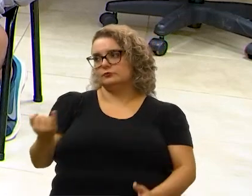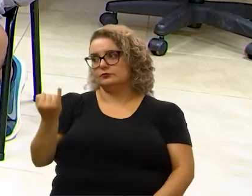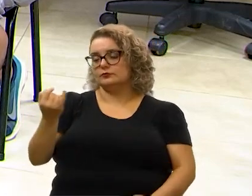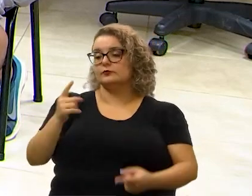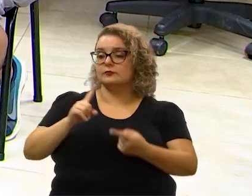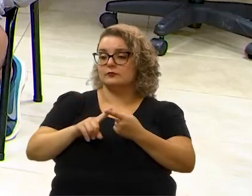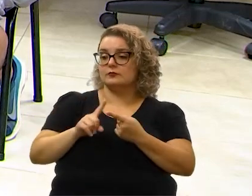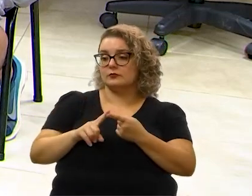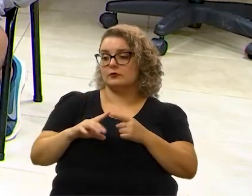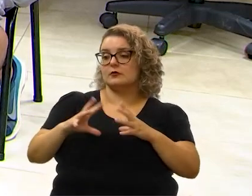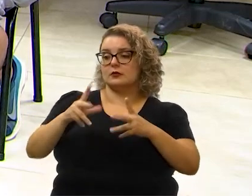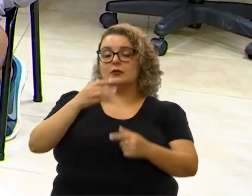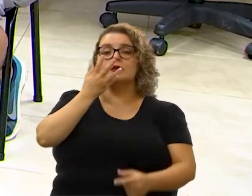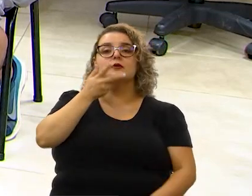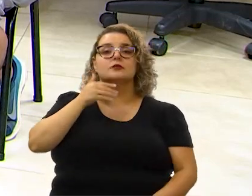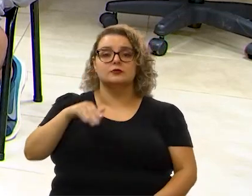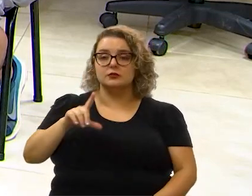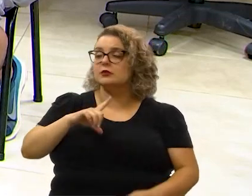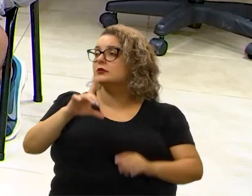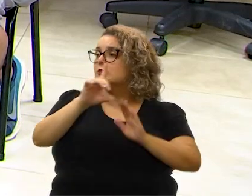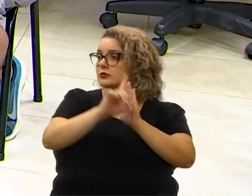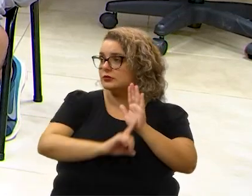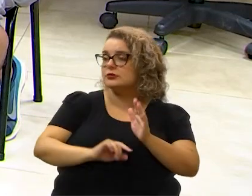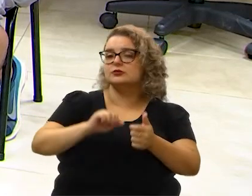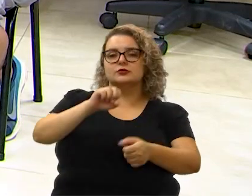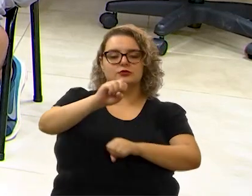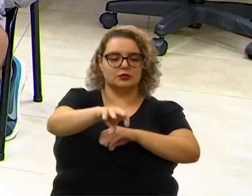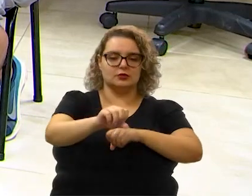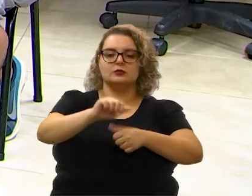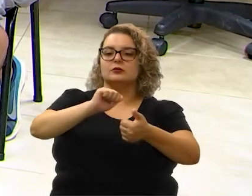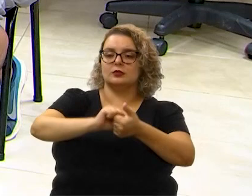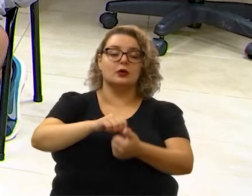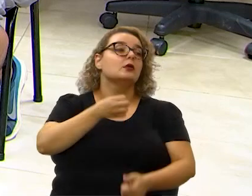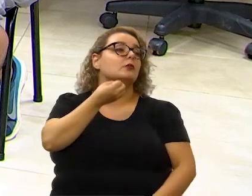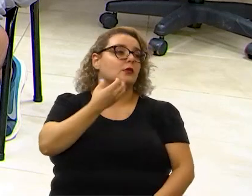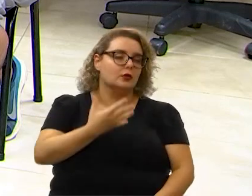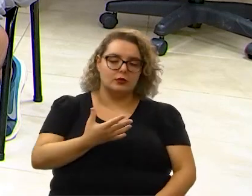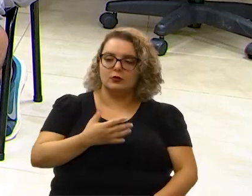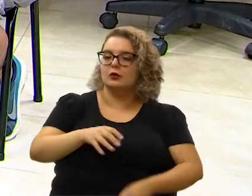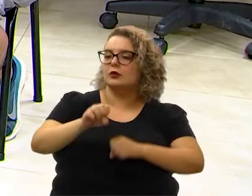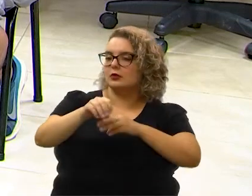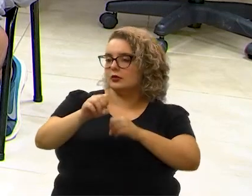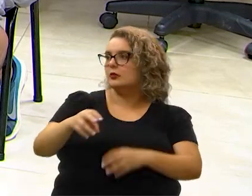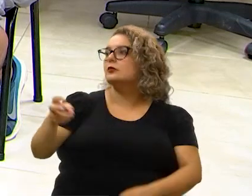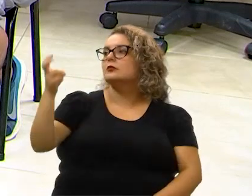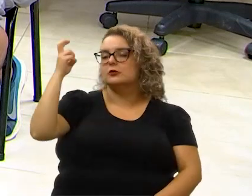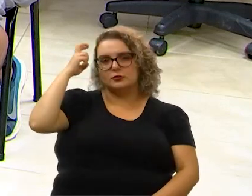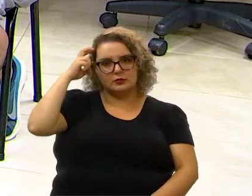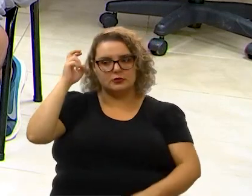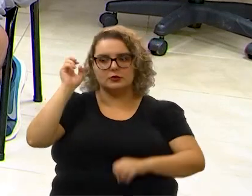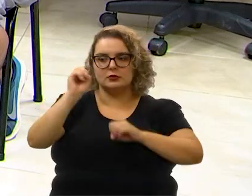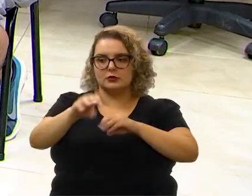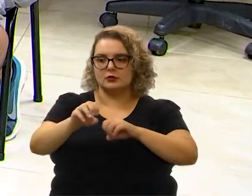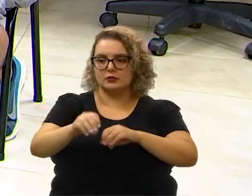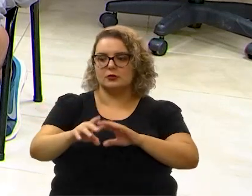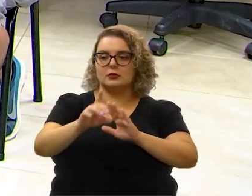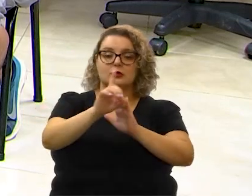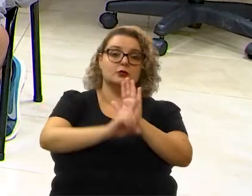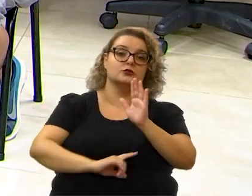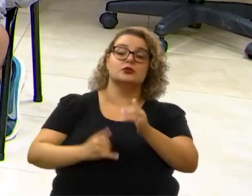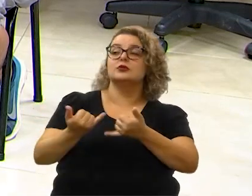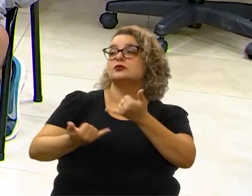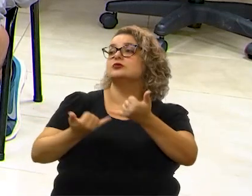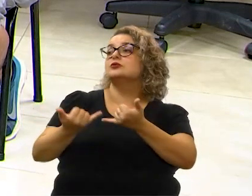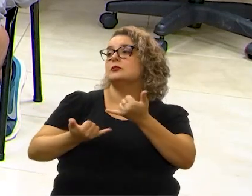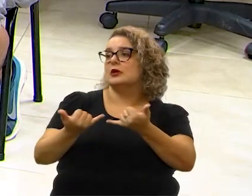importantes. Primeiro é que toda criança tem o direito de uma educação de qualidade. Boa. Educação à cultura e o direito